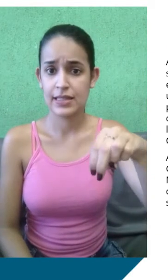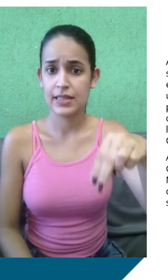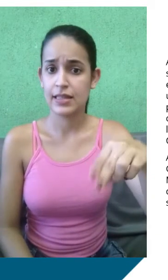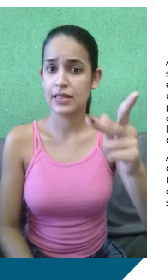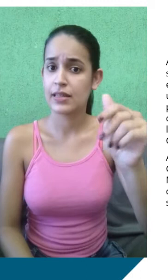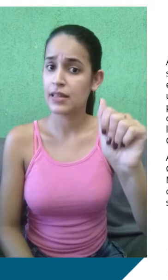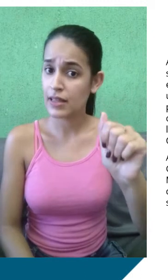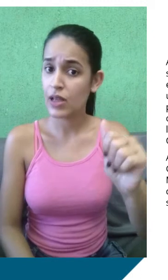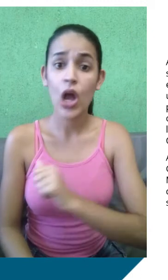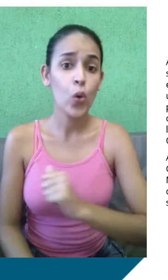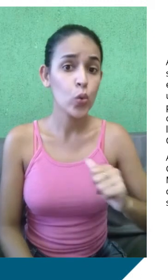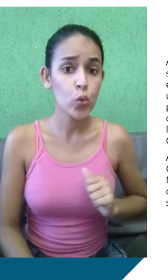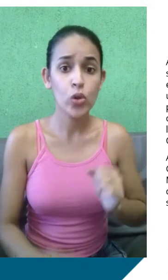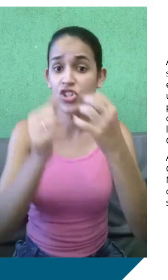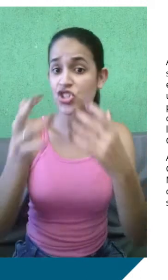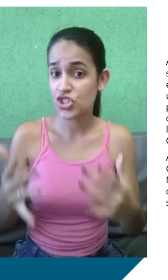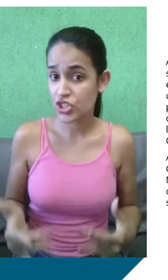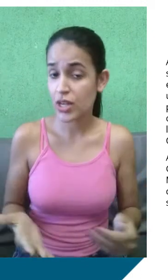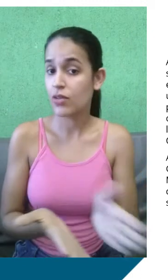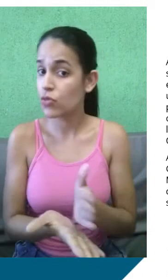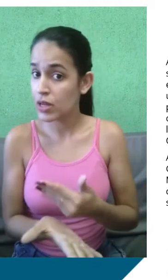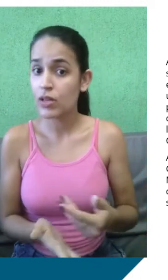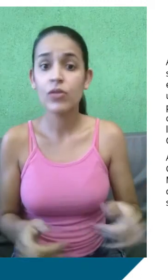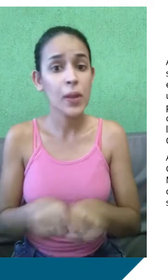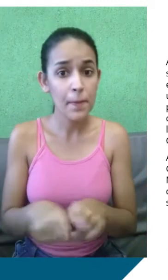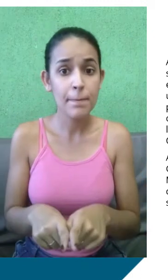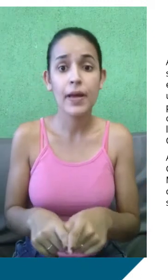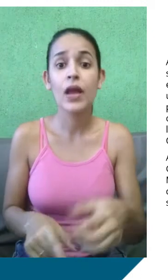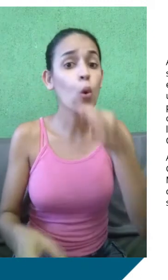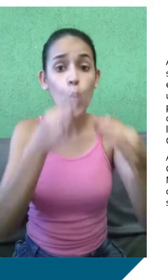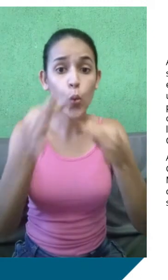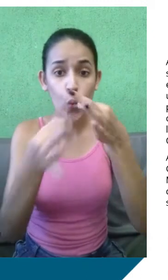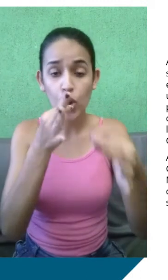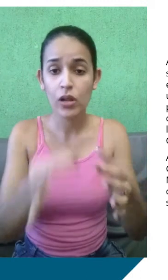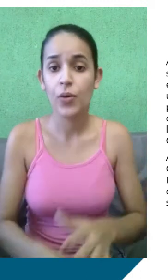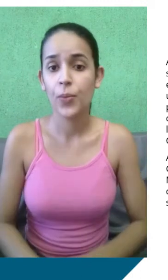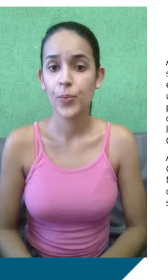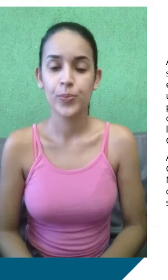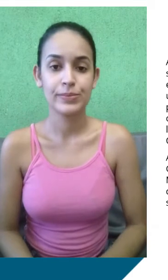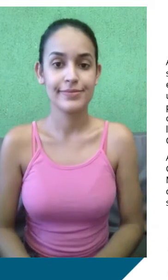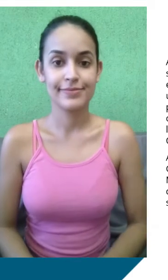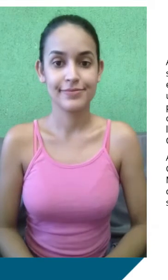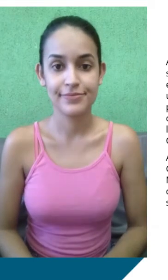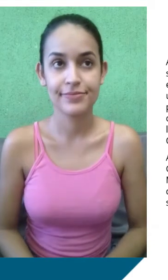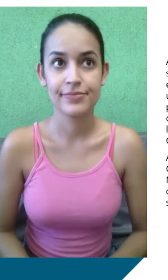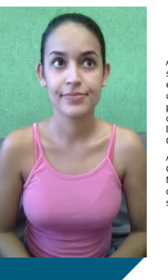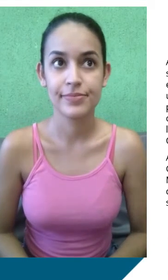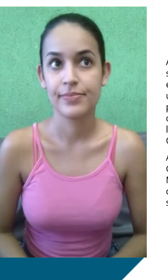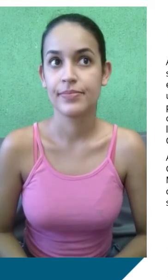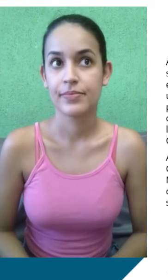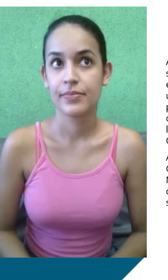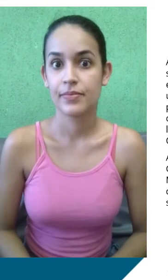gênero textual no qual o autor descreve uma obra e opina sobre ela. Mas, mesmo